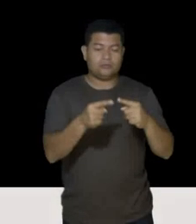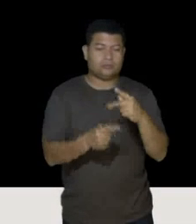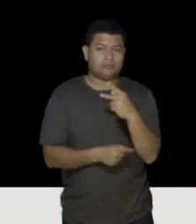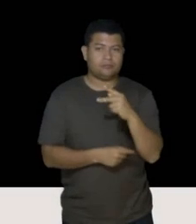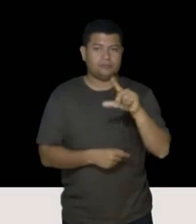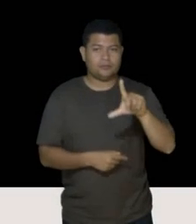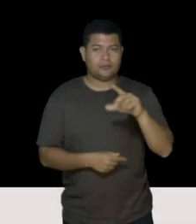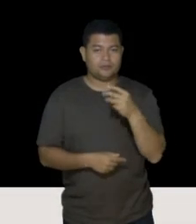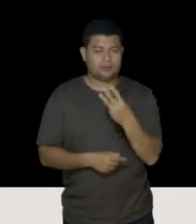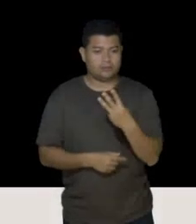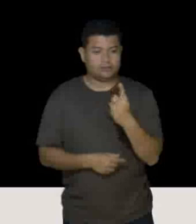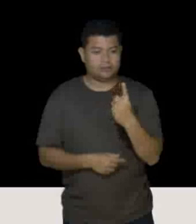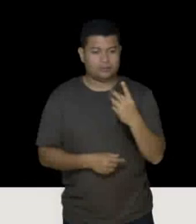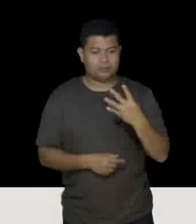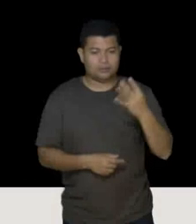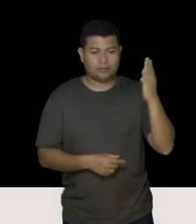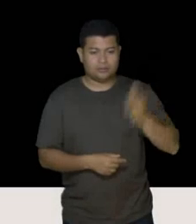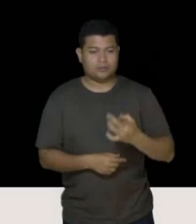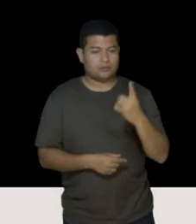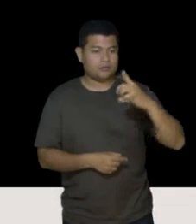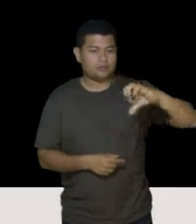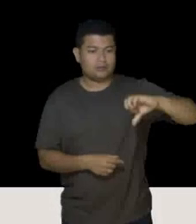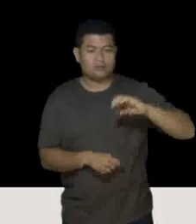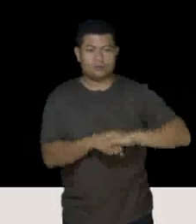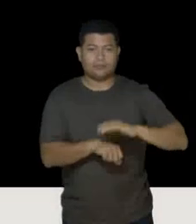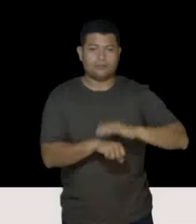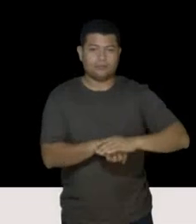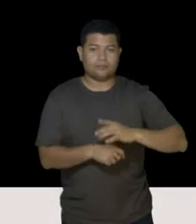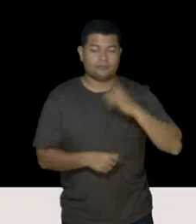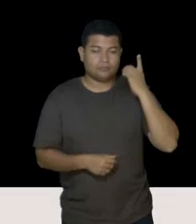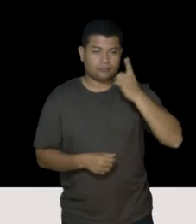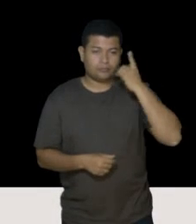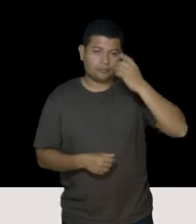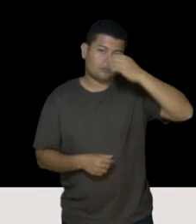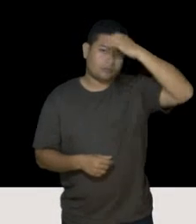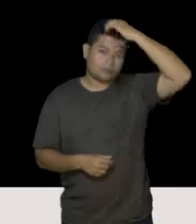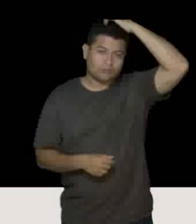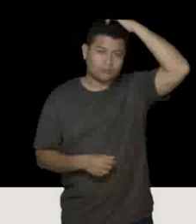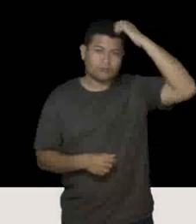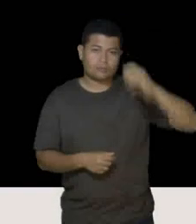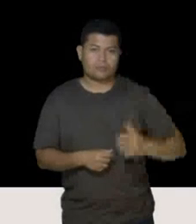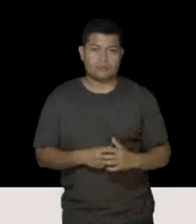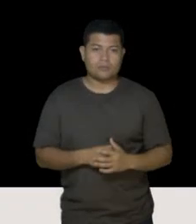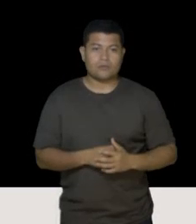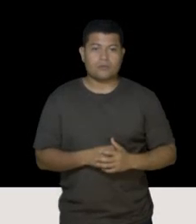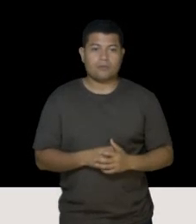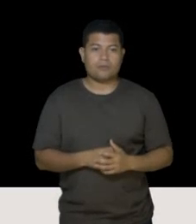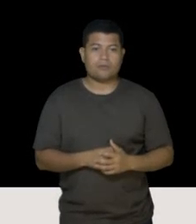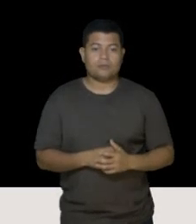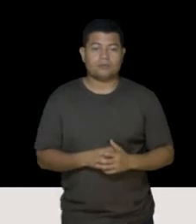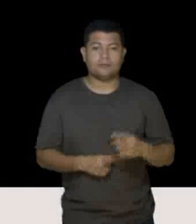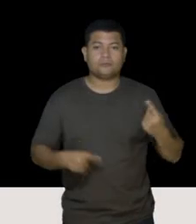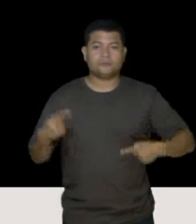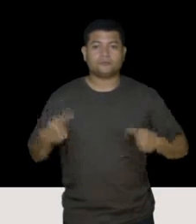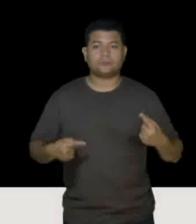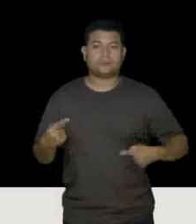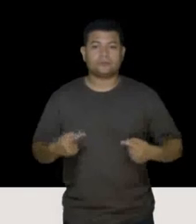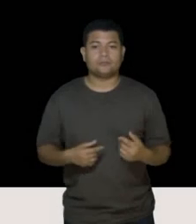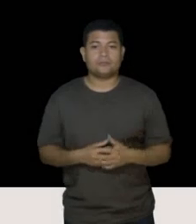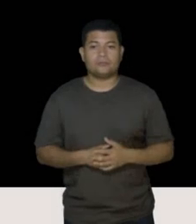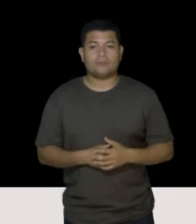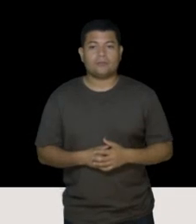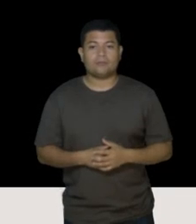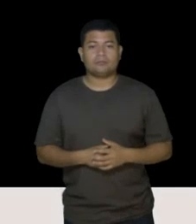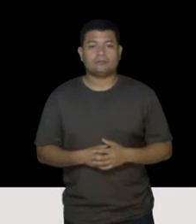314/19, de autoria do deputado Coronel Mocelin. Em discussão.